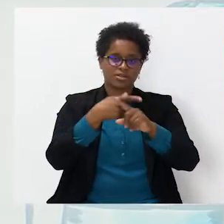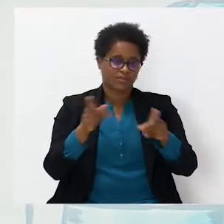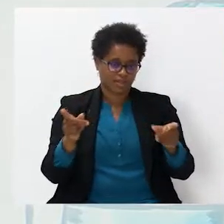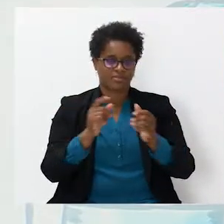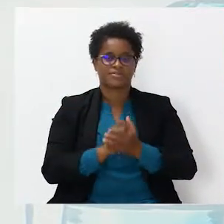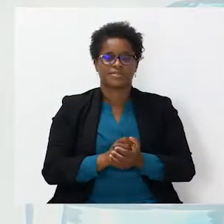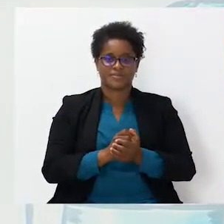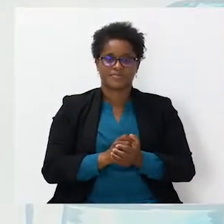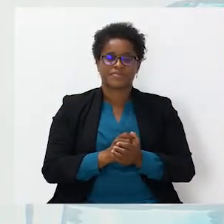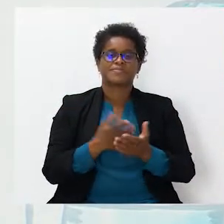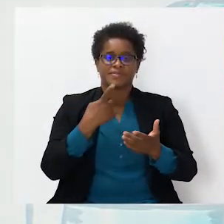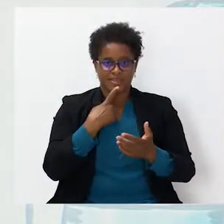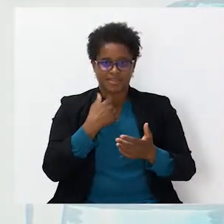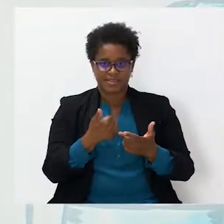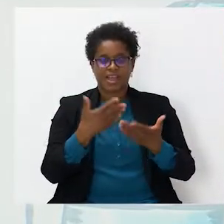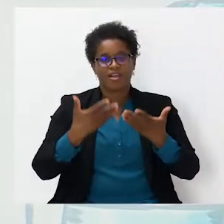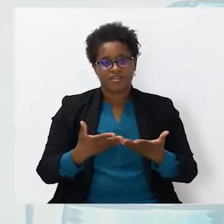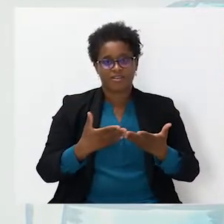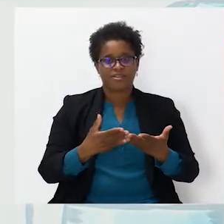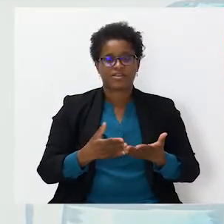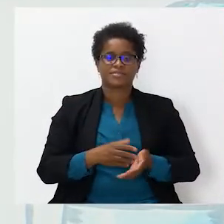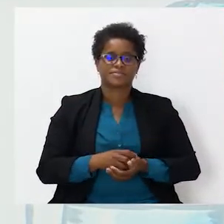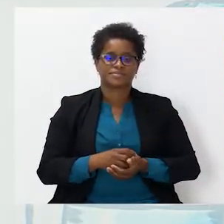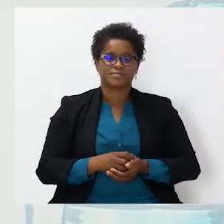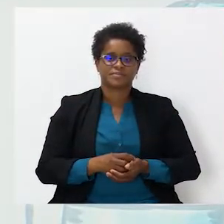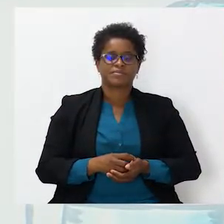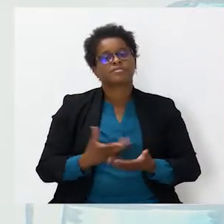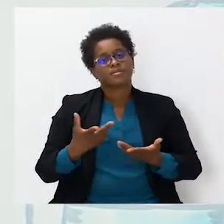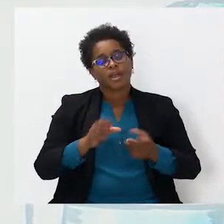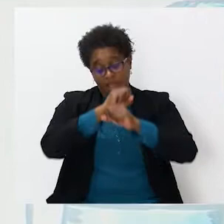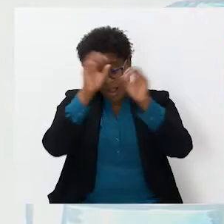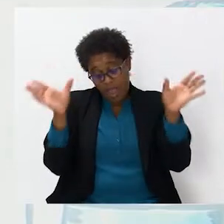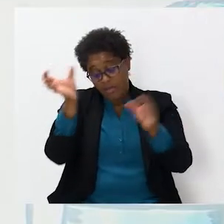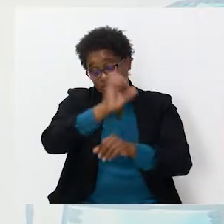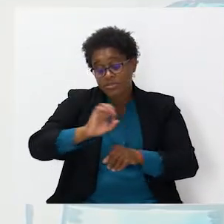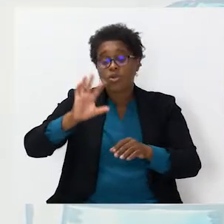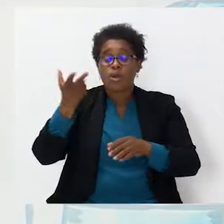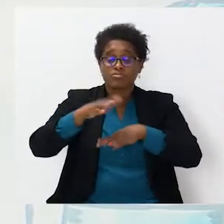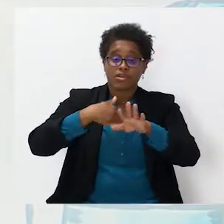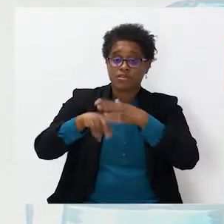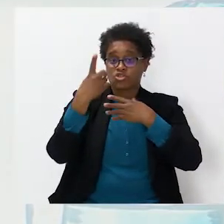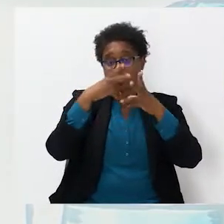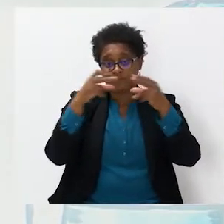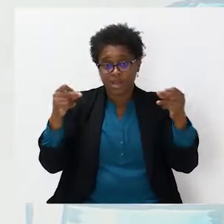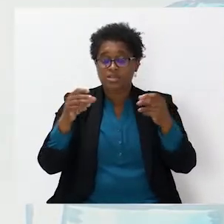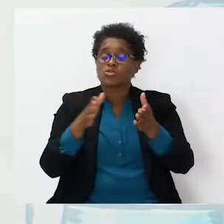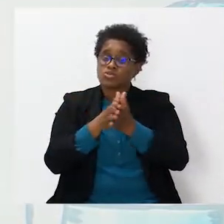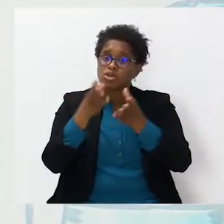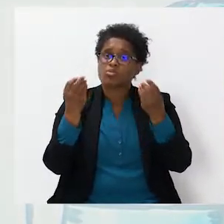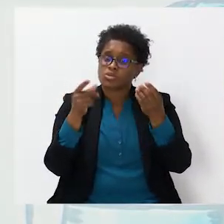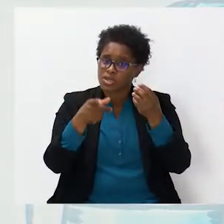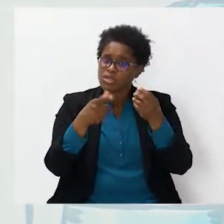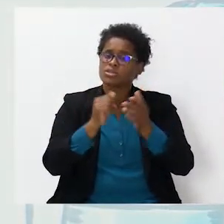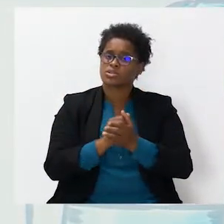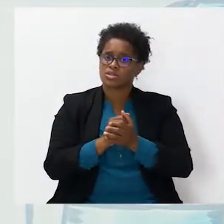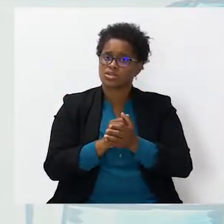diferente, certo? Agora, alguém sabe, claro que vocês, ao fazer uma frase, vocês usam muito esse tipo